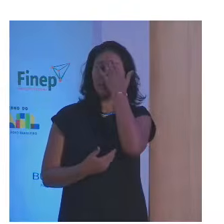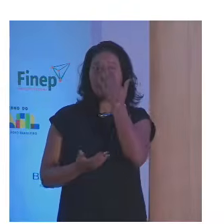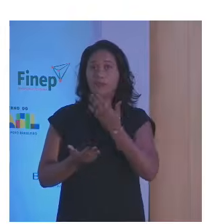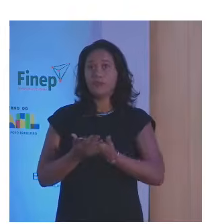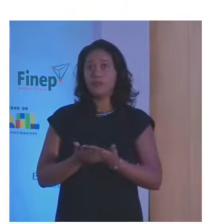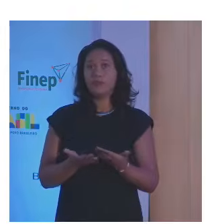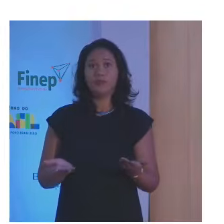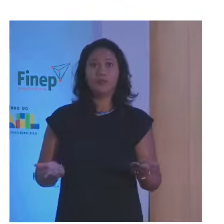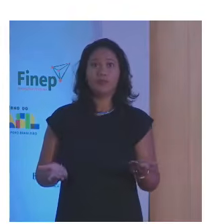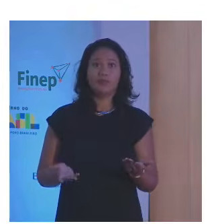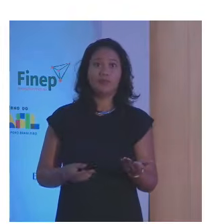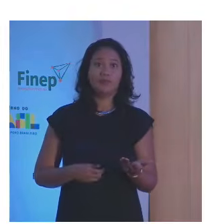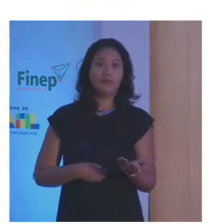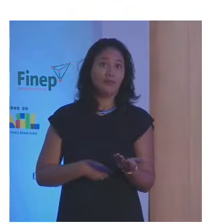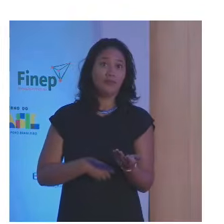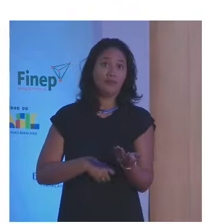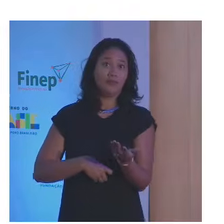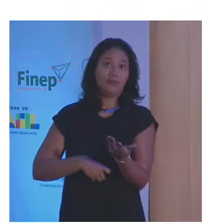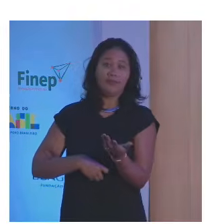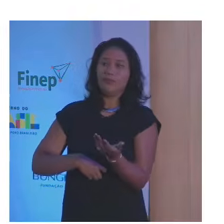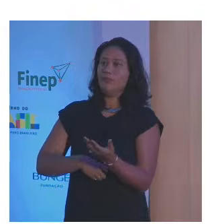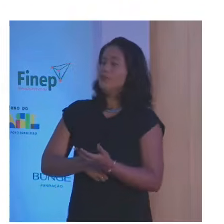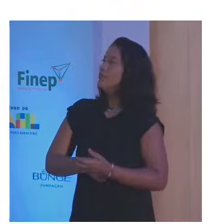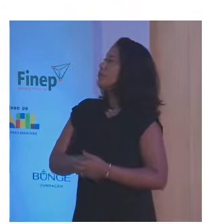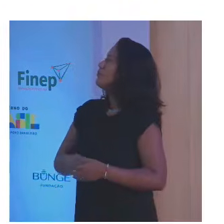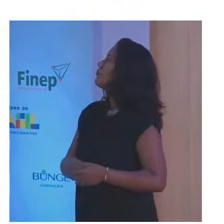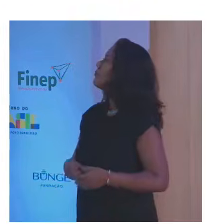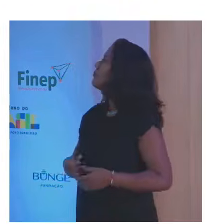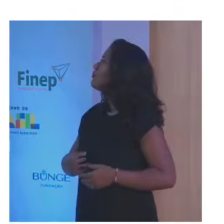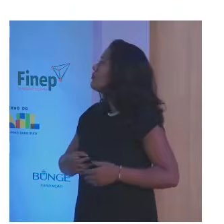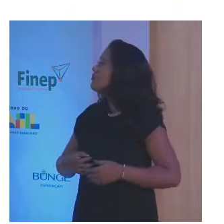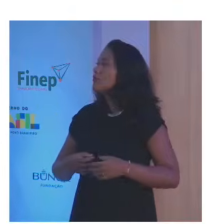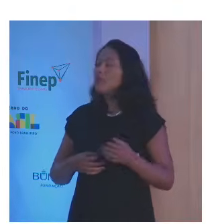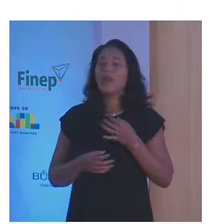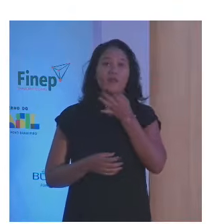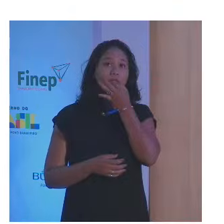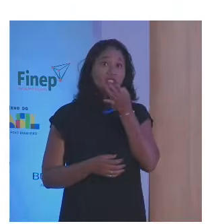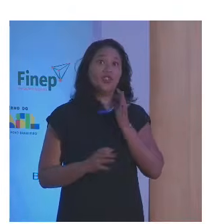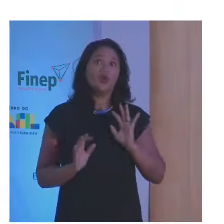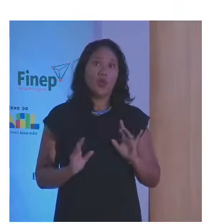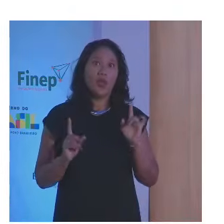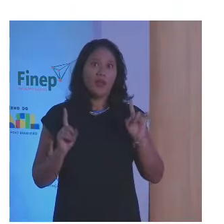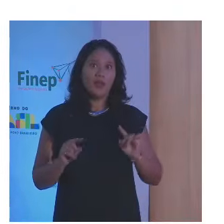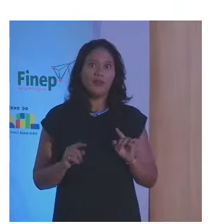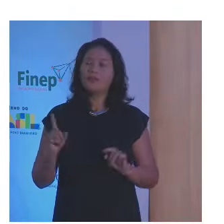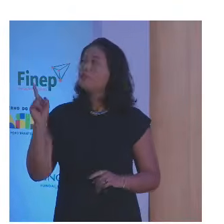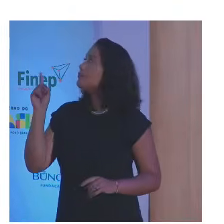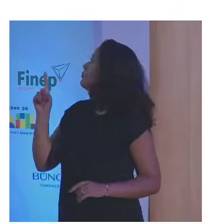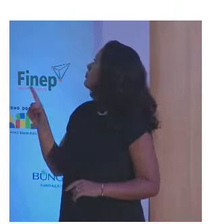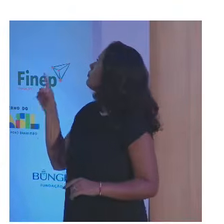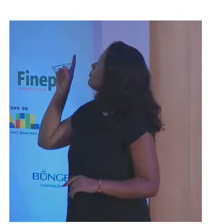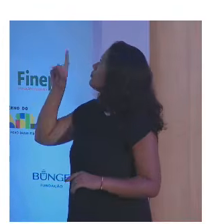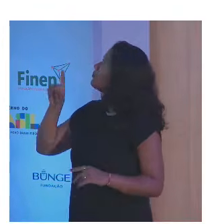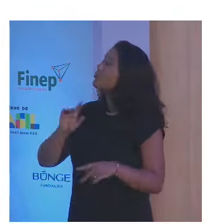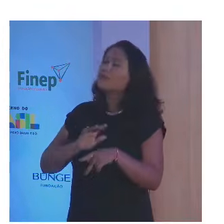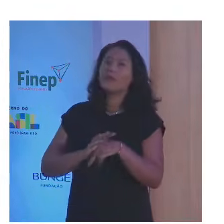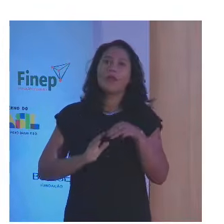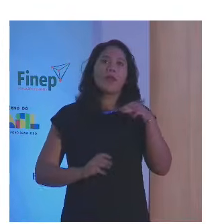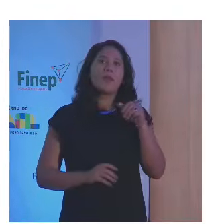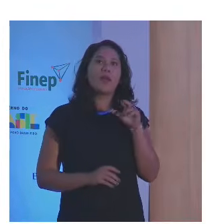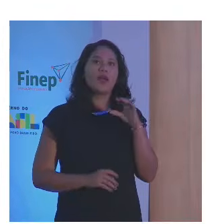fascinante. Então, eu vou dar alguns exemplos para vocês de como isso é crítico, né? Isso aqui é uma visão que eu tirei agora de março